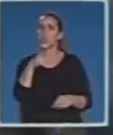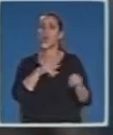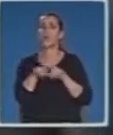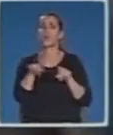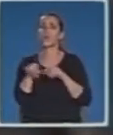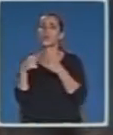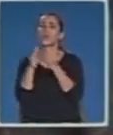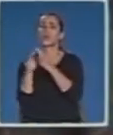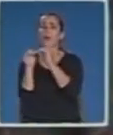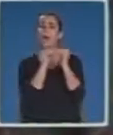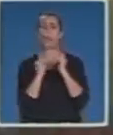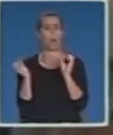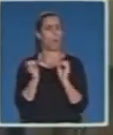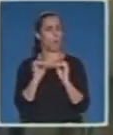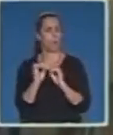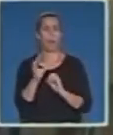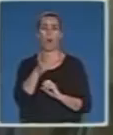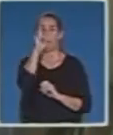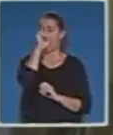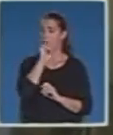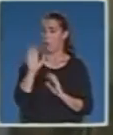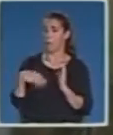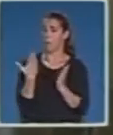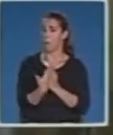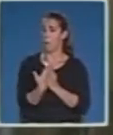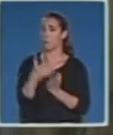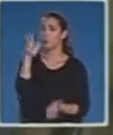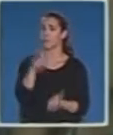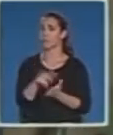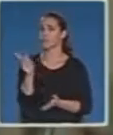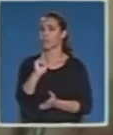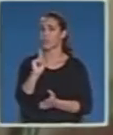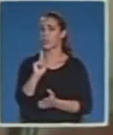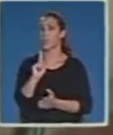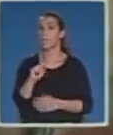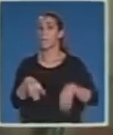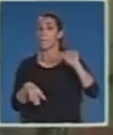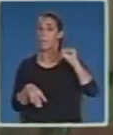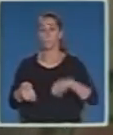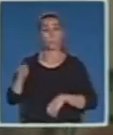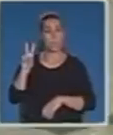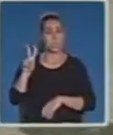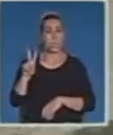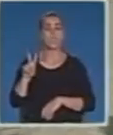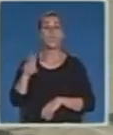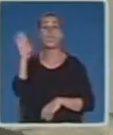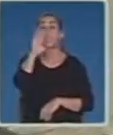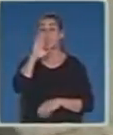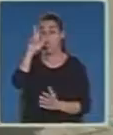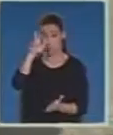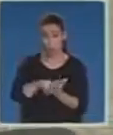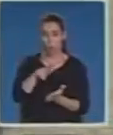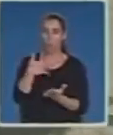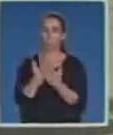todos iguais. Aníbal Pires recorda muitas propostas que não foram aprovadas pelo PSD e pelo PS e que, se o tivessem sido, fariam